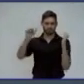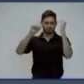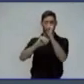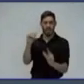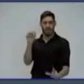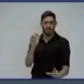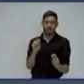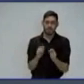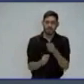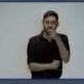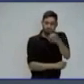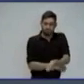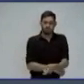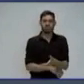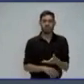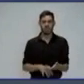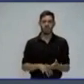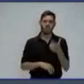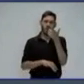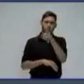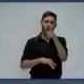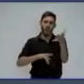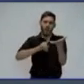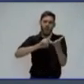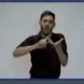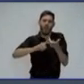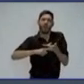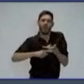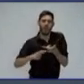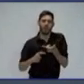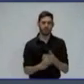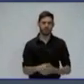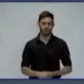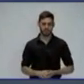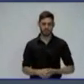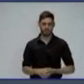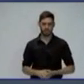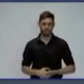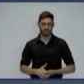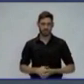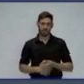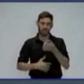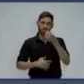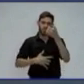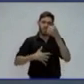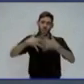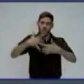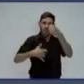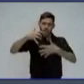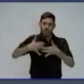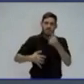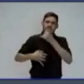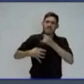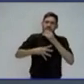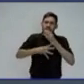legalismo autocrático e outras identificações. Os exemplos foram se